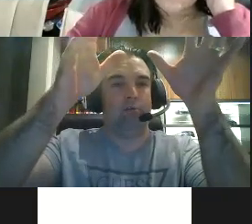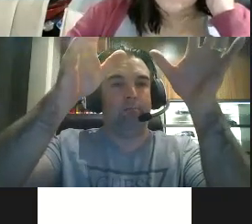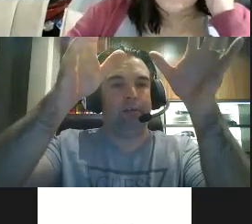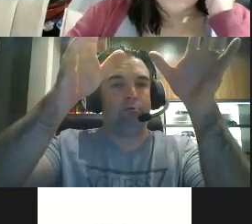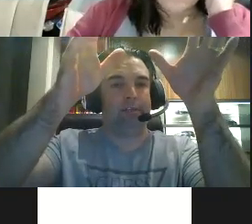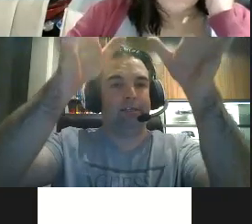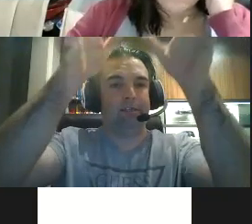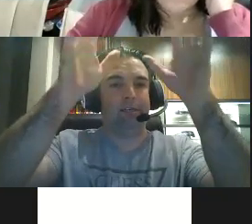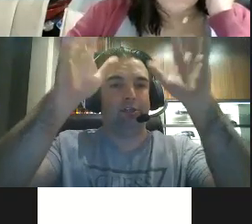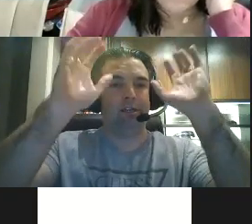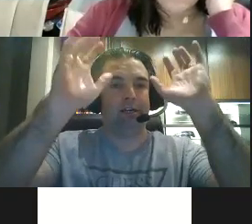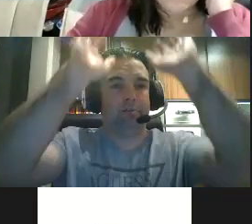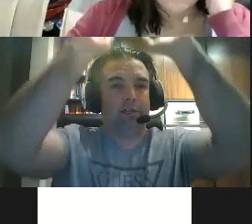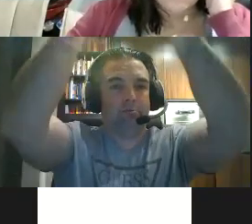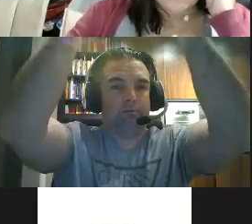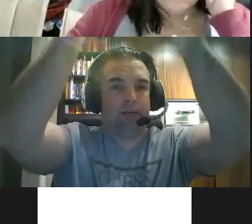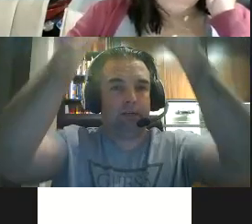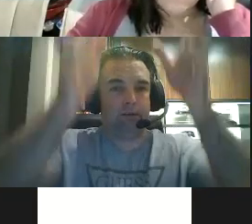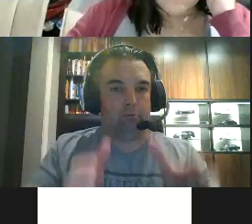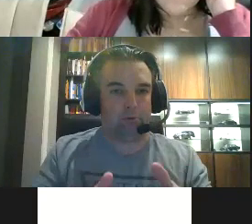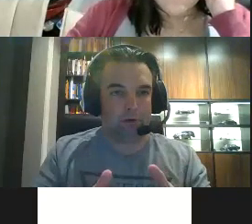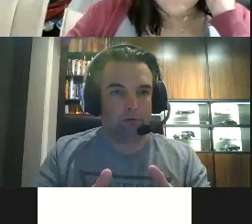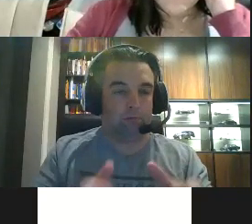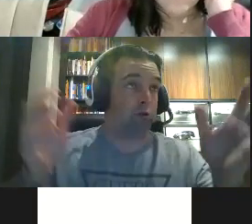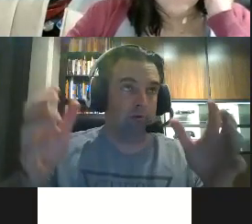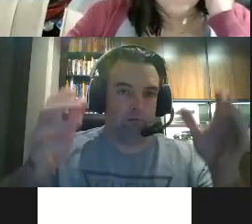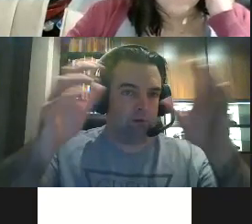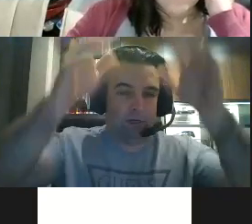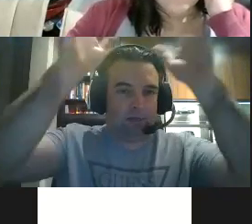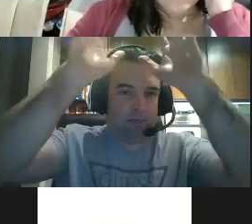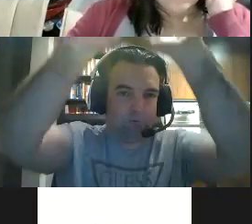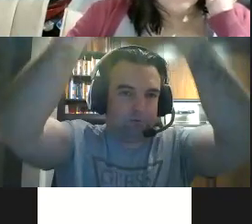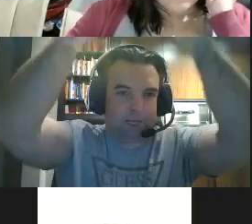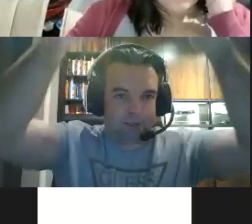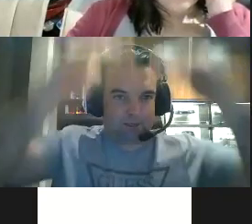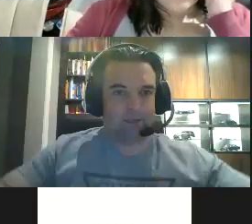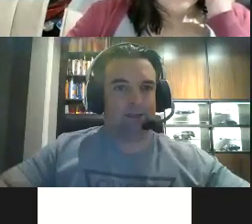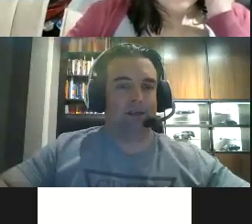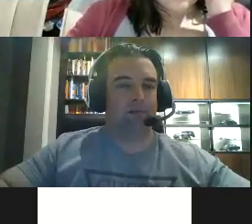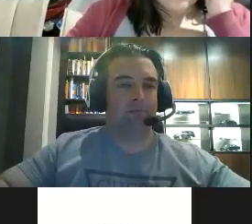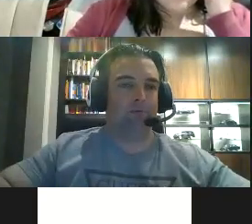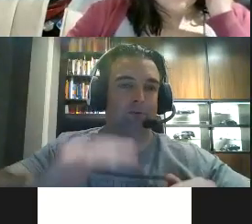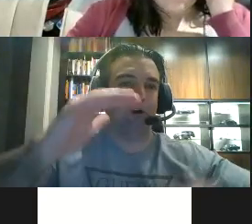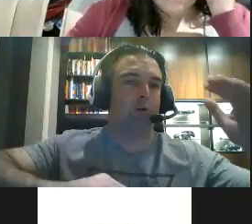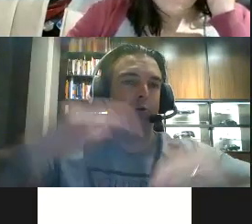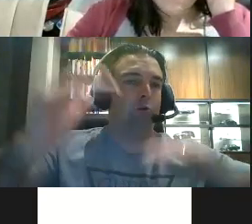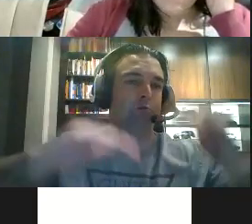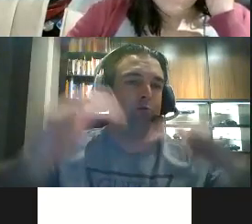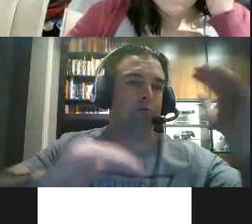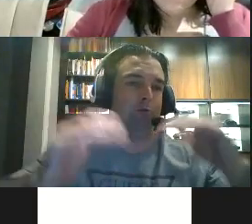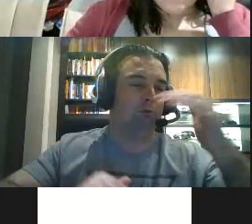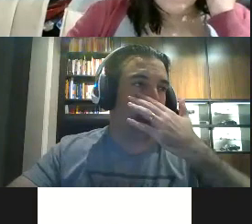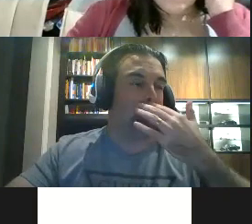o movimento descendente de água da atmosfera para o solo. Para o solo não. Da atmosfera para o solo